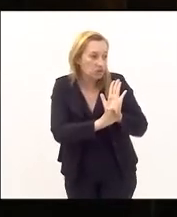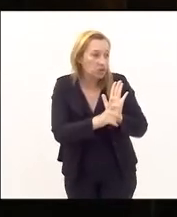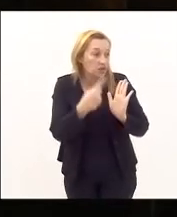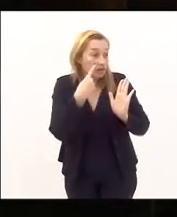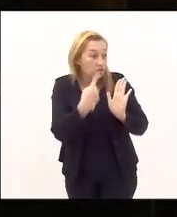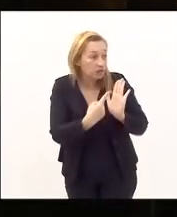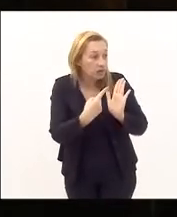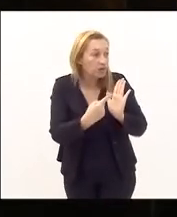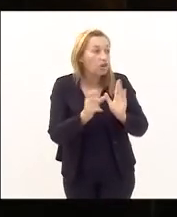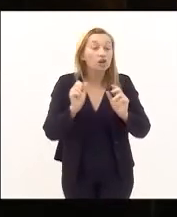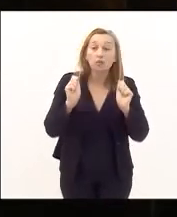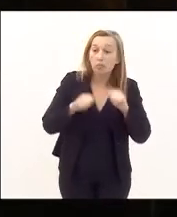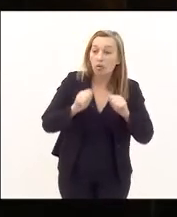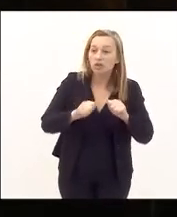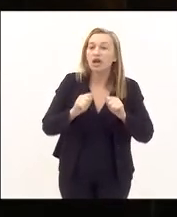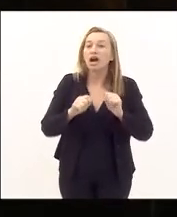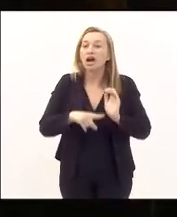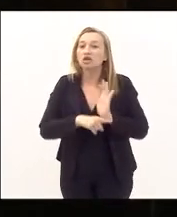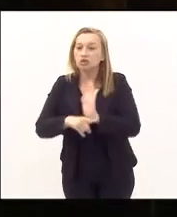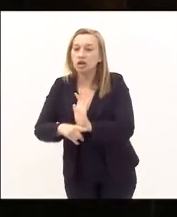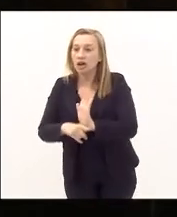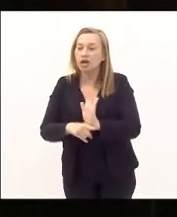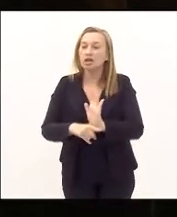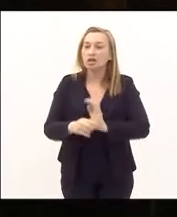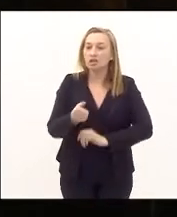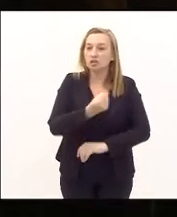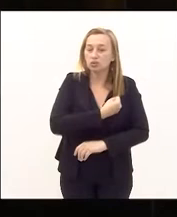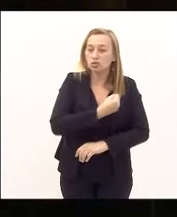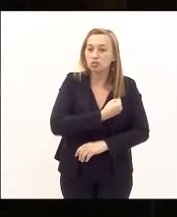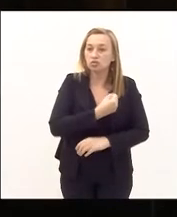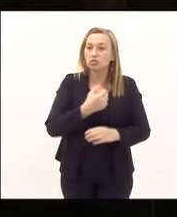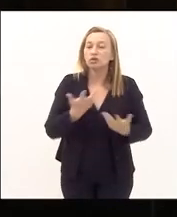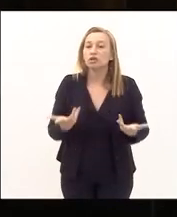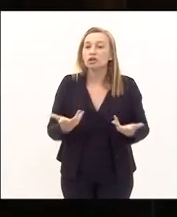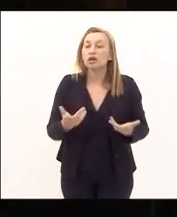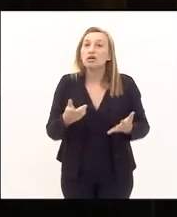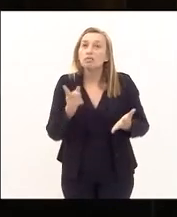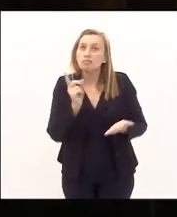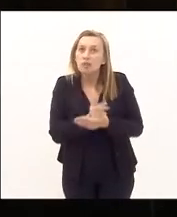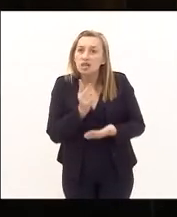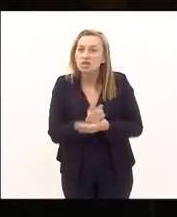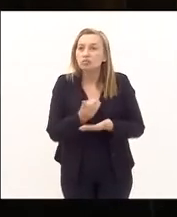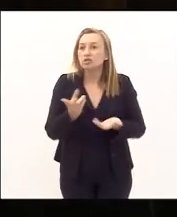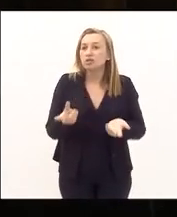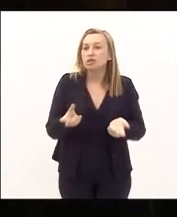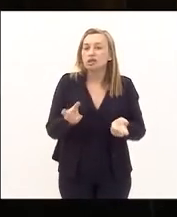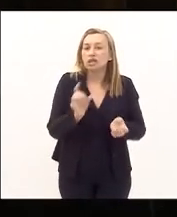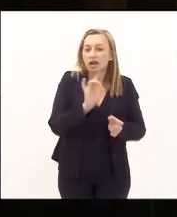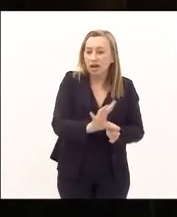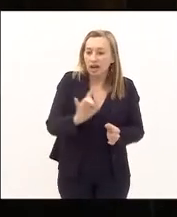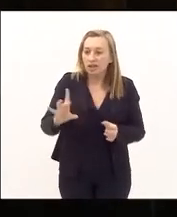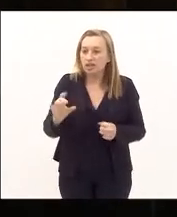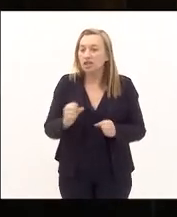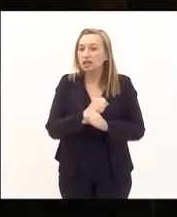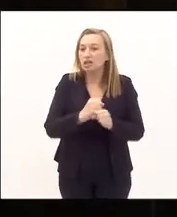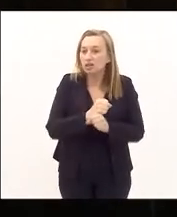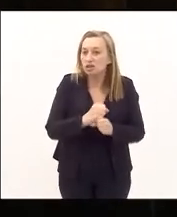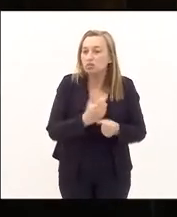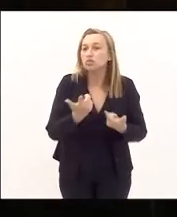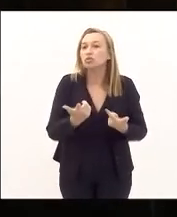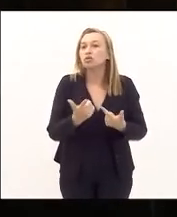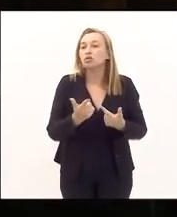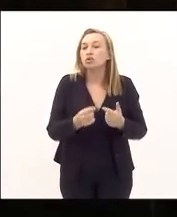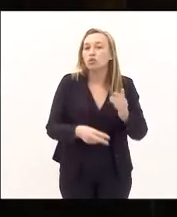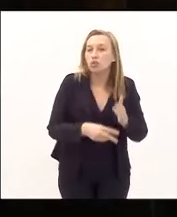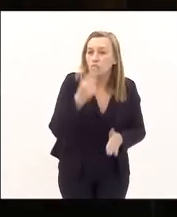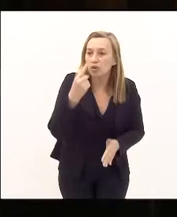o que a gente pode estar ajudando nessa classe, mesmo que seja, como ele falou, né, uma cota, cada ano ser feito por uma vez